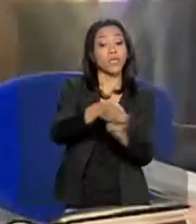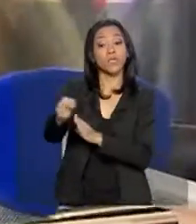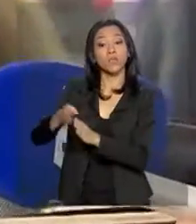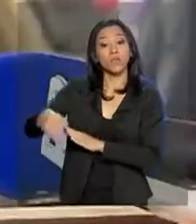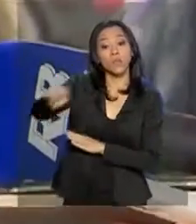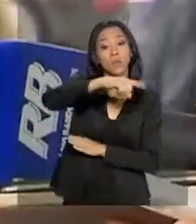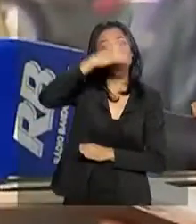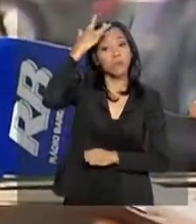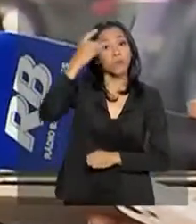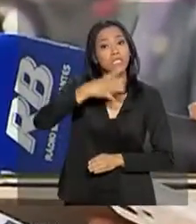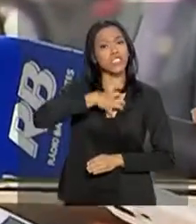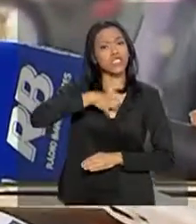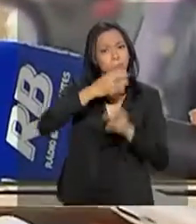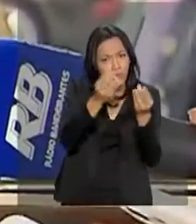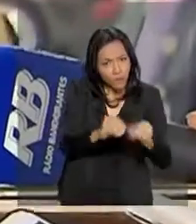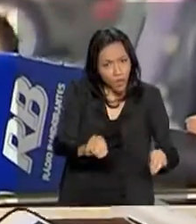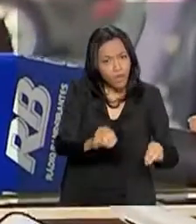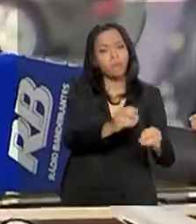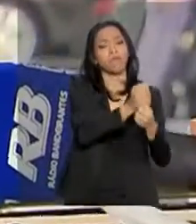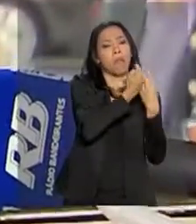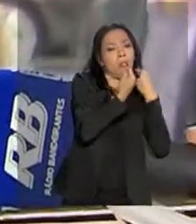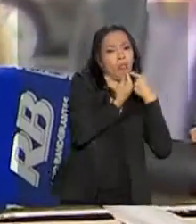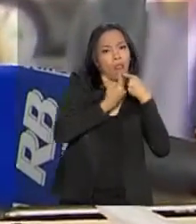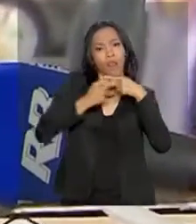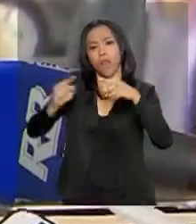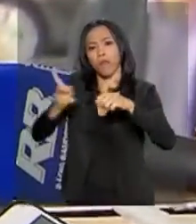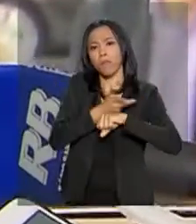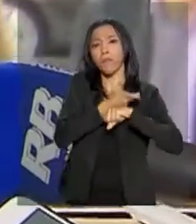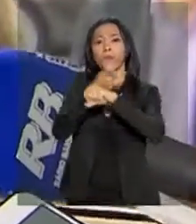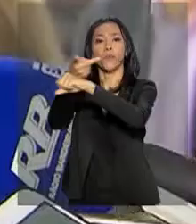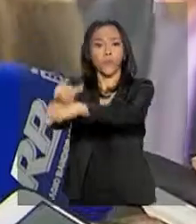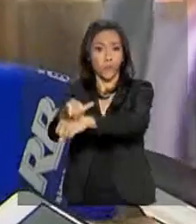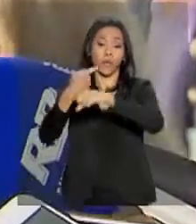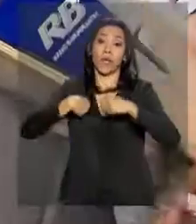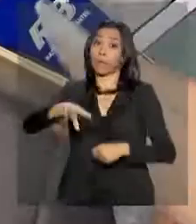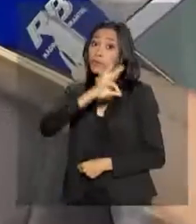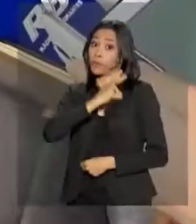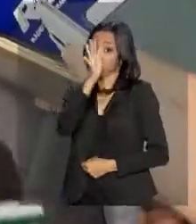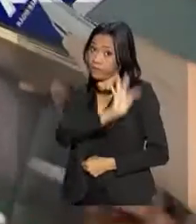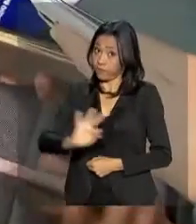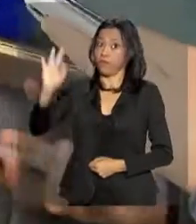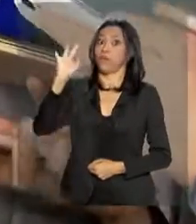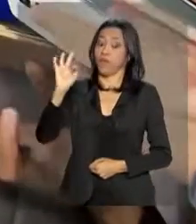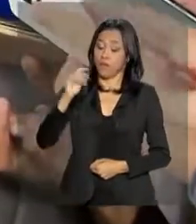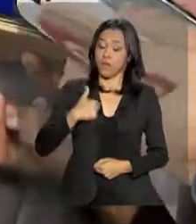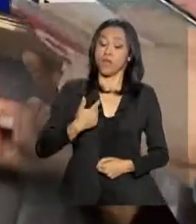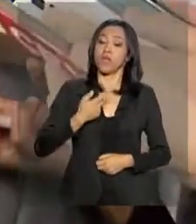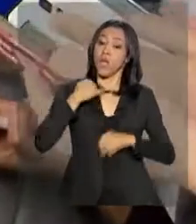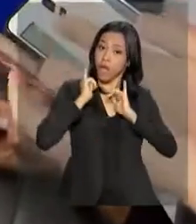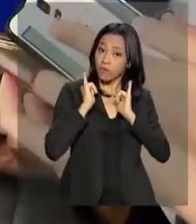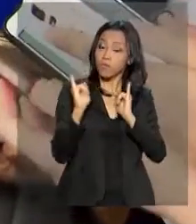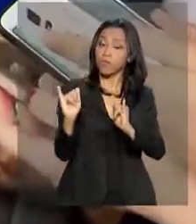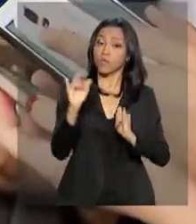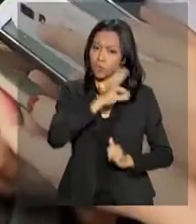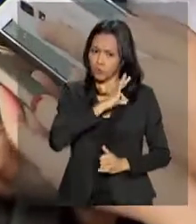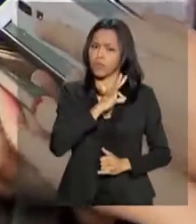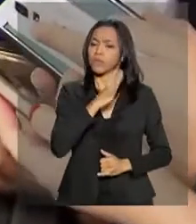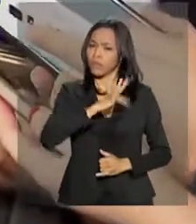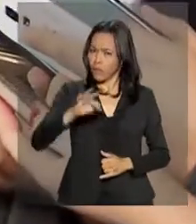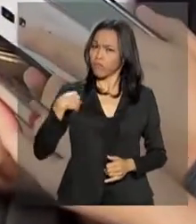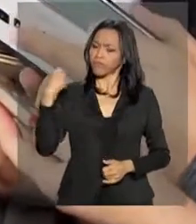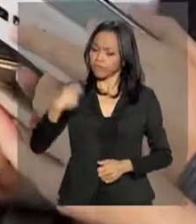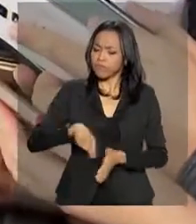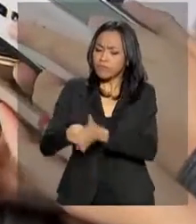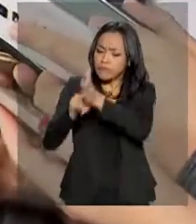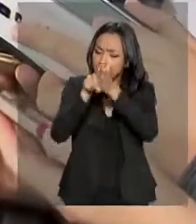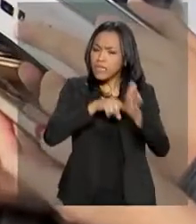sentirem prejudicados pela notícia falsa a procurar a justiça ou a polícia e avisou que a Polícia Federal deve investigar